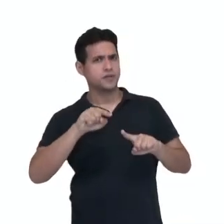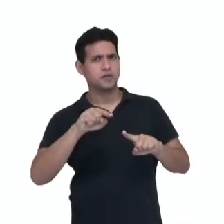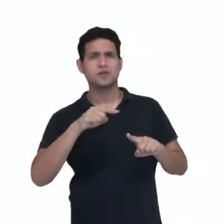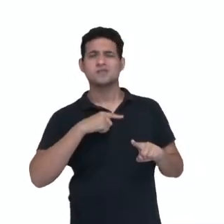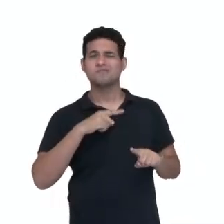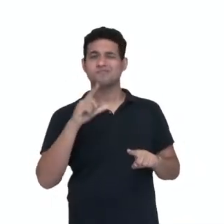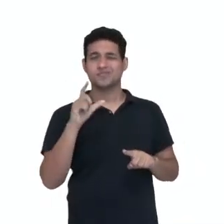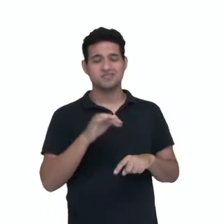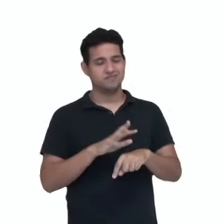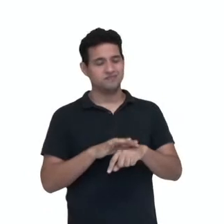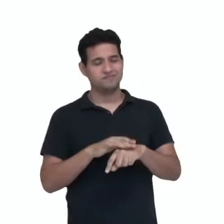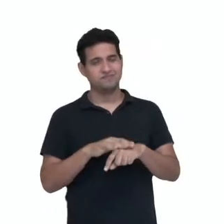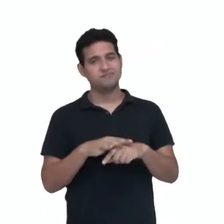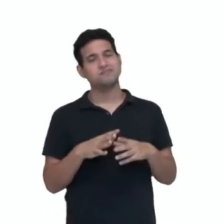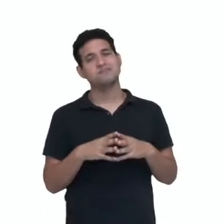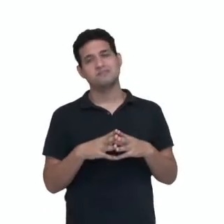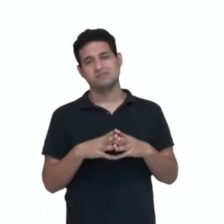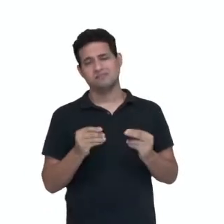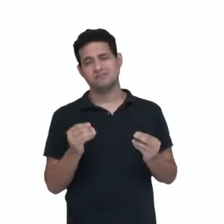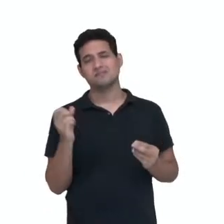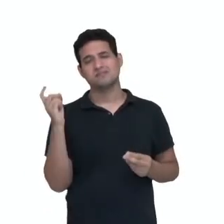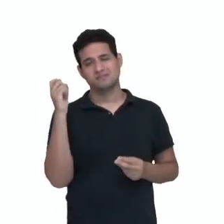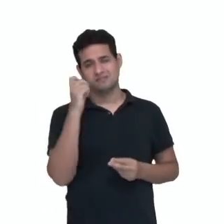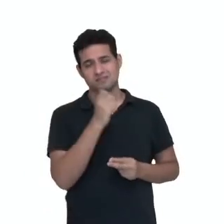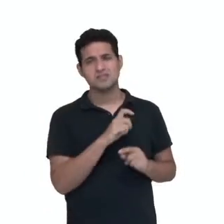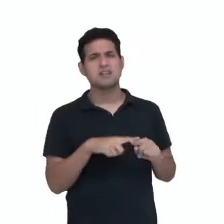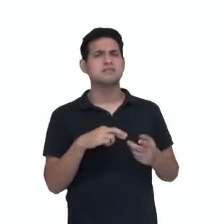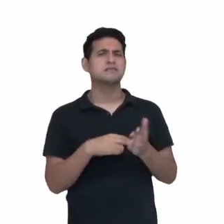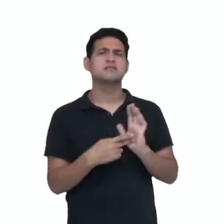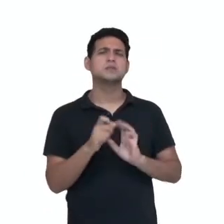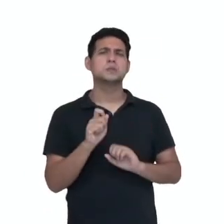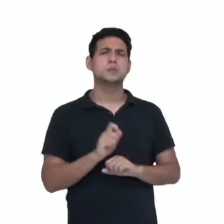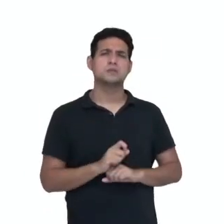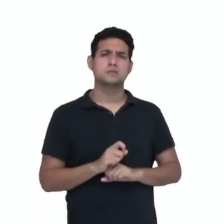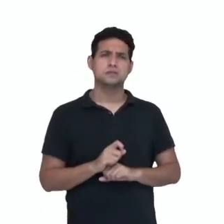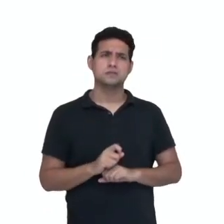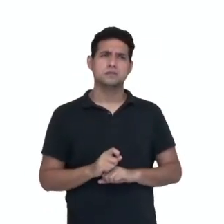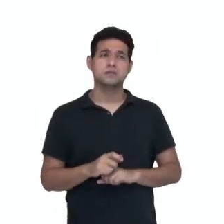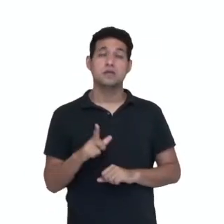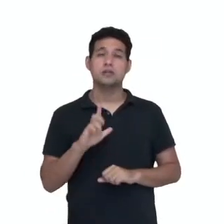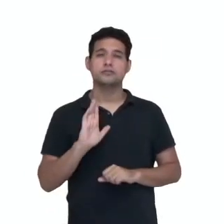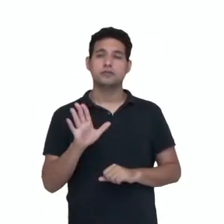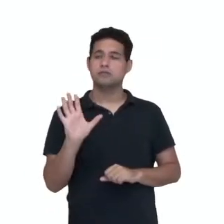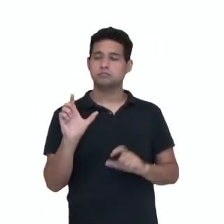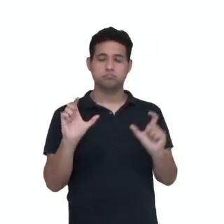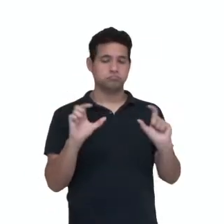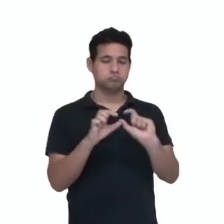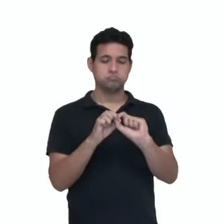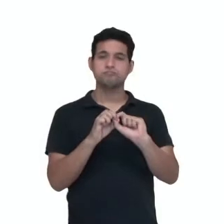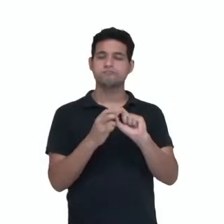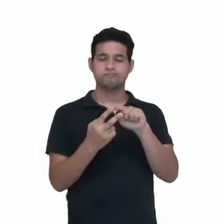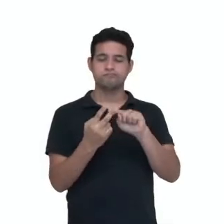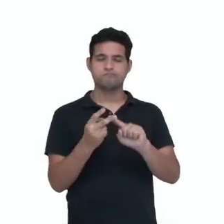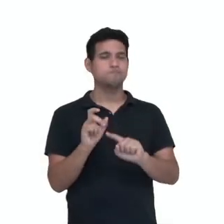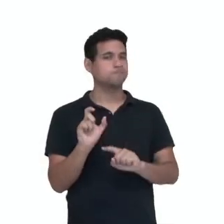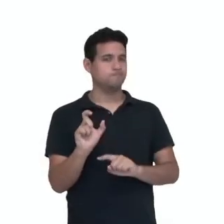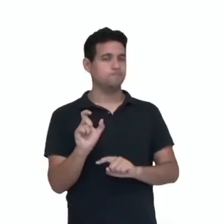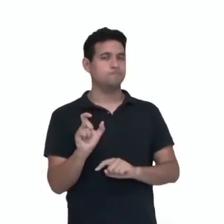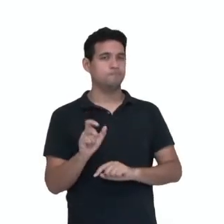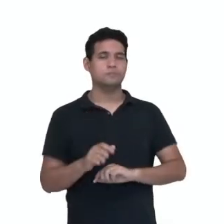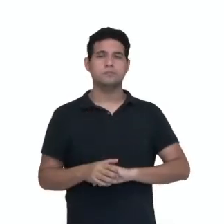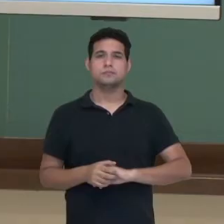menos possibilidades de tratamento e cura. Então, o que que ela fez aqui? Ela uniu duas